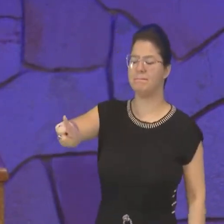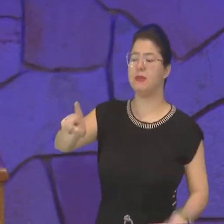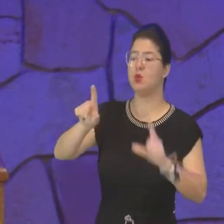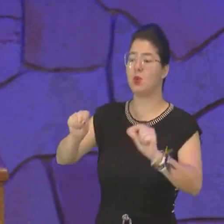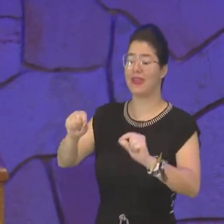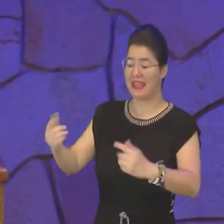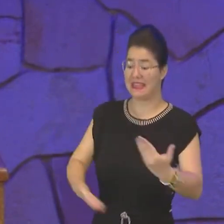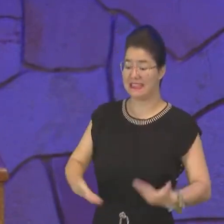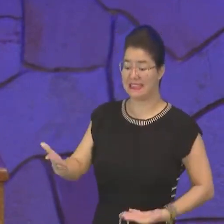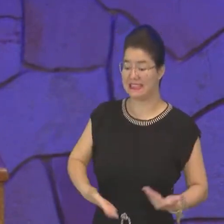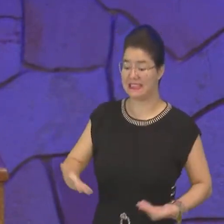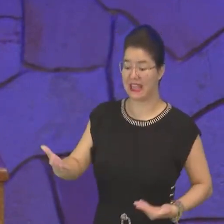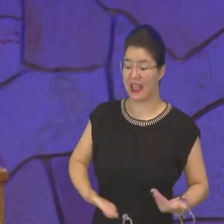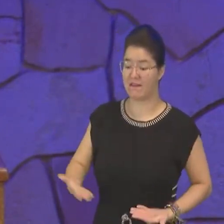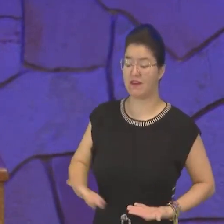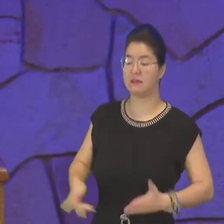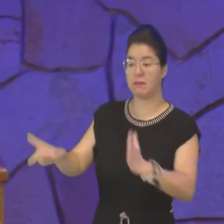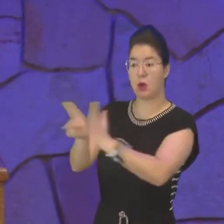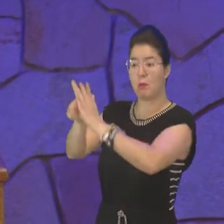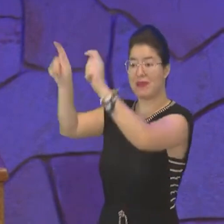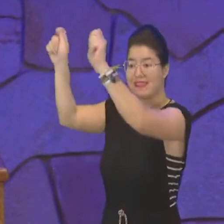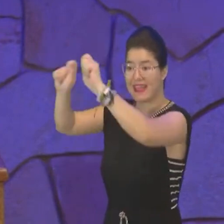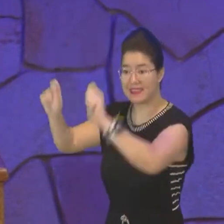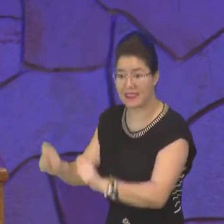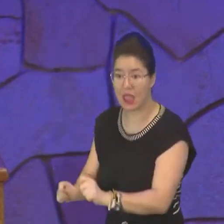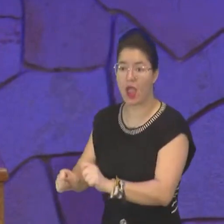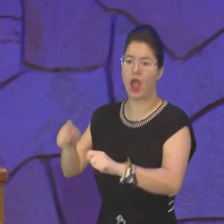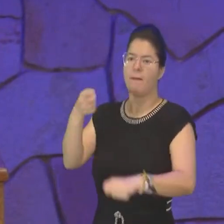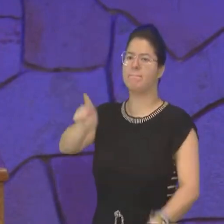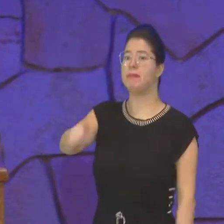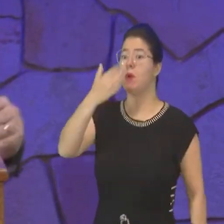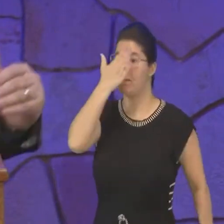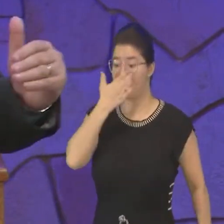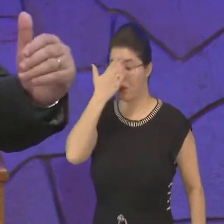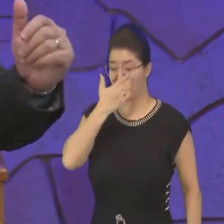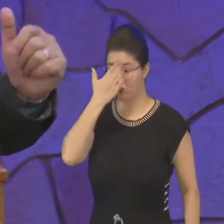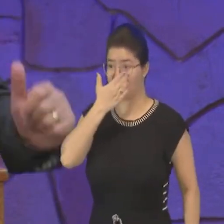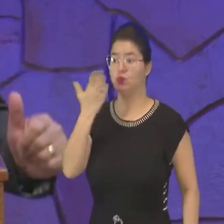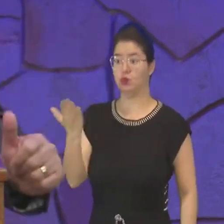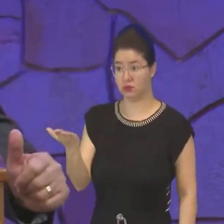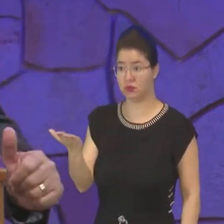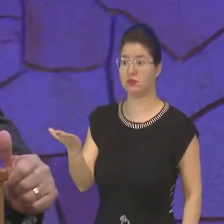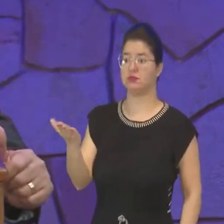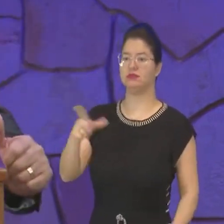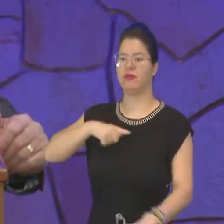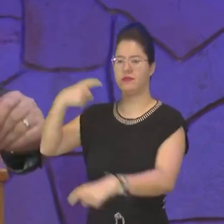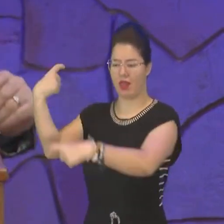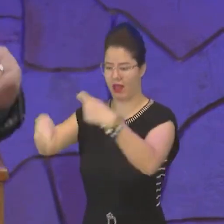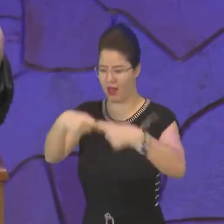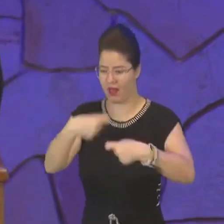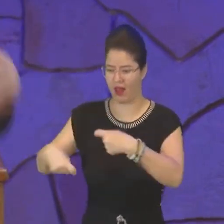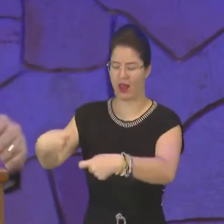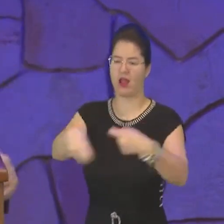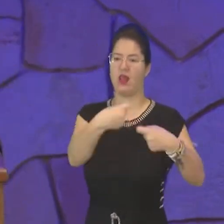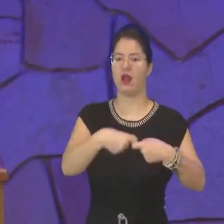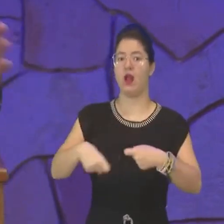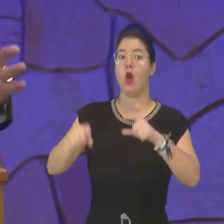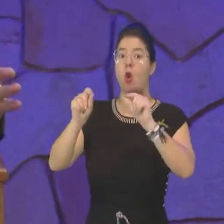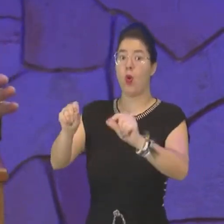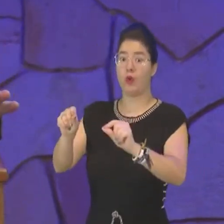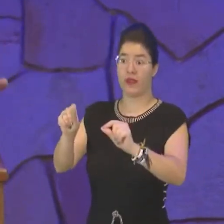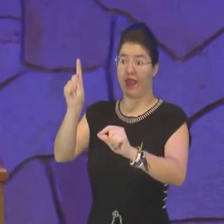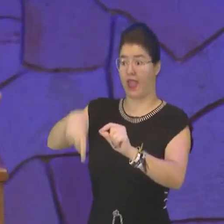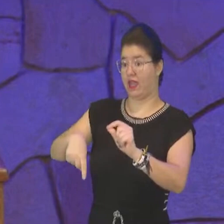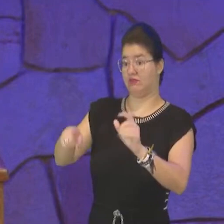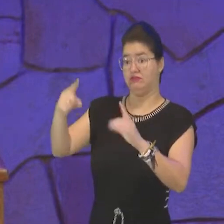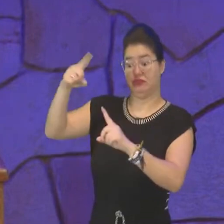sacerdotisas cultuais, 1000 prostitutas que se utilizavam do sexo para prestar